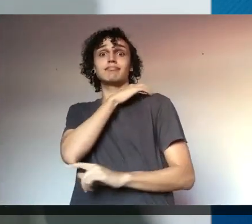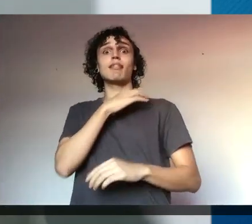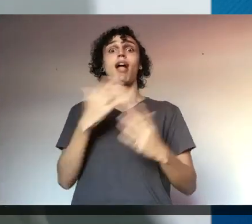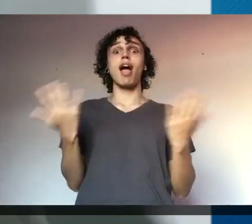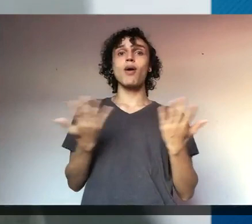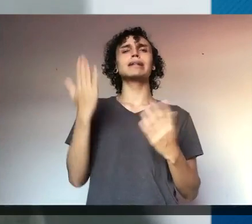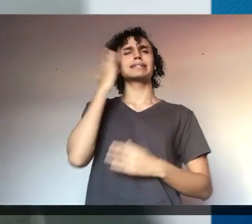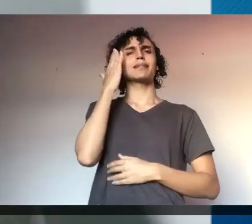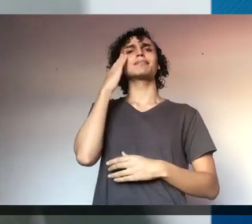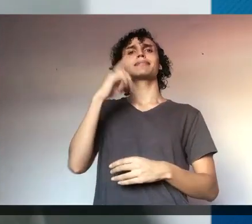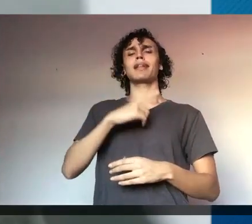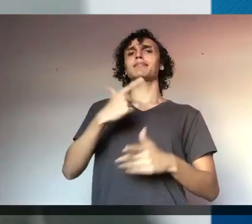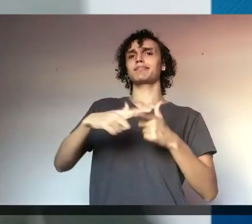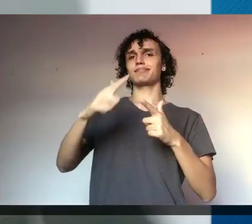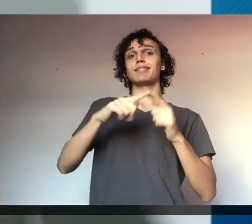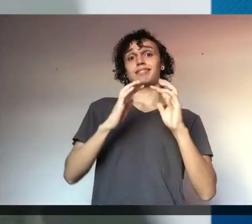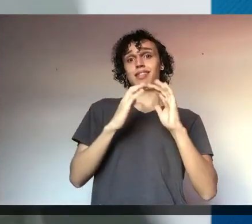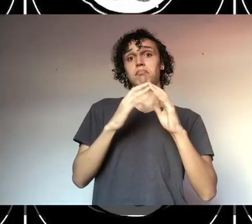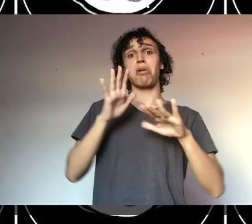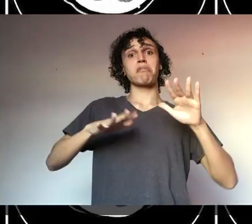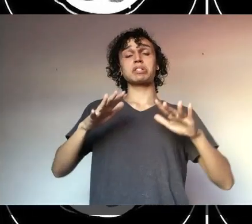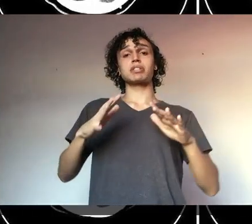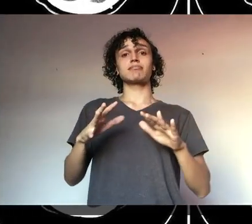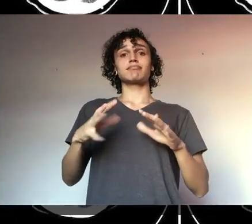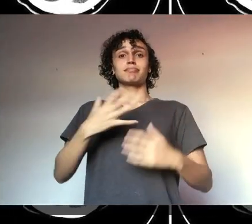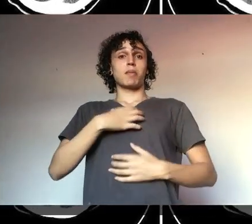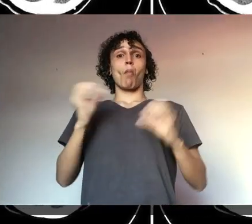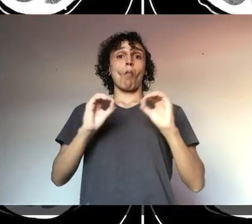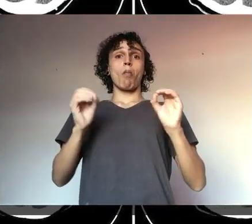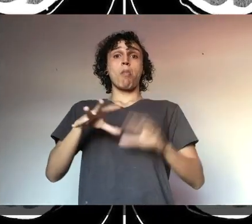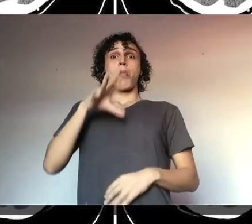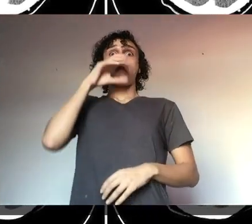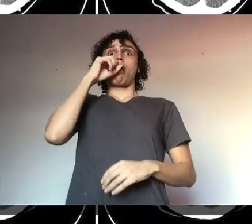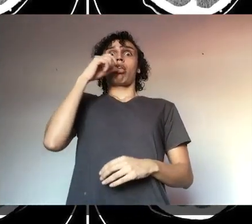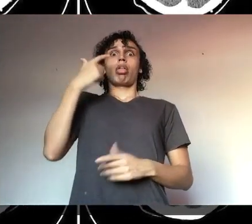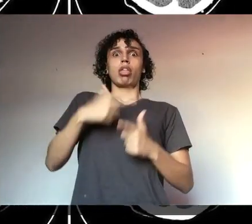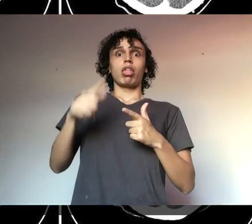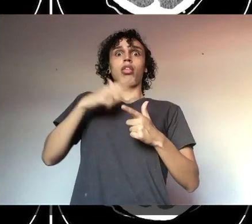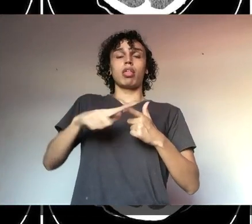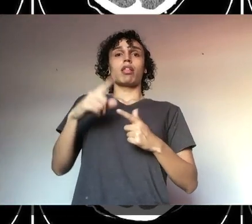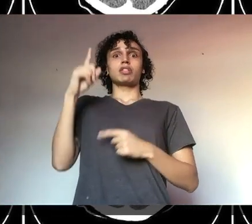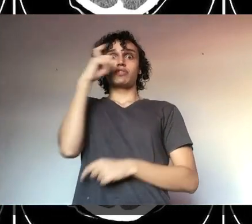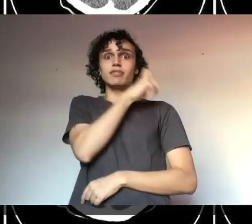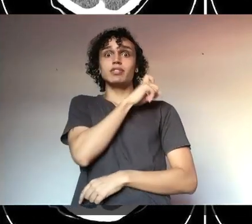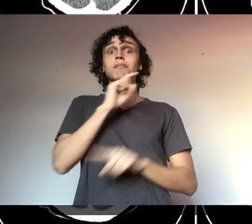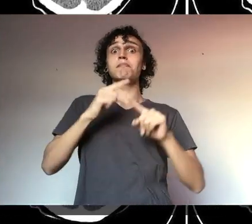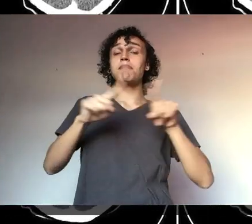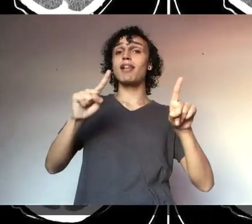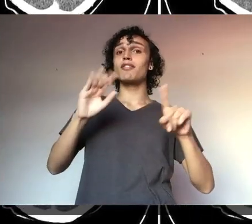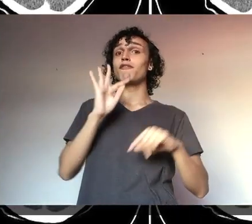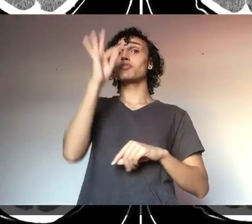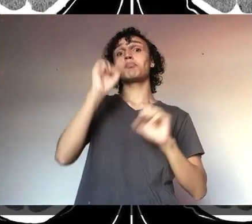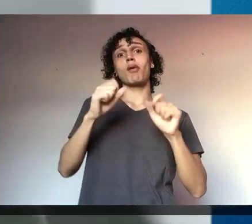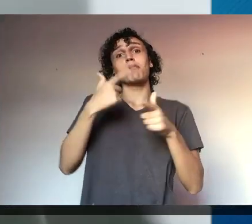o cérebro. Então, a gente pode não sentir falta de ar e simplesmente acabar tendo um problema neurológico que até hoje a gente não